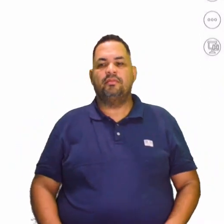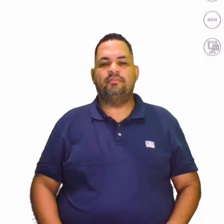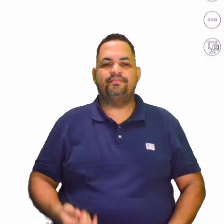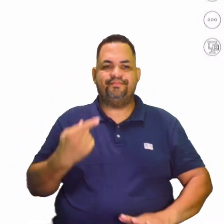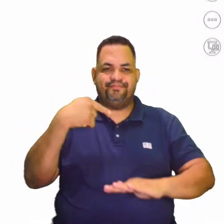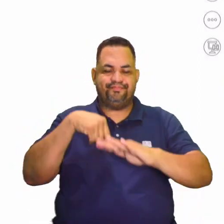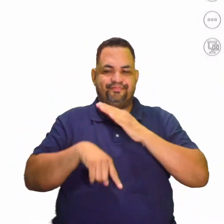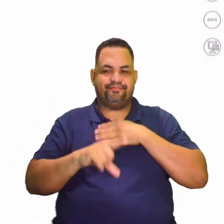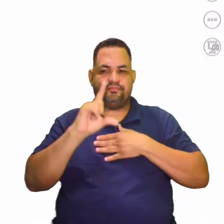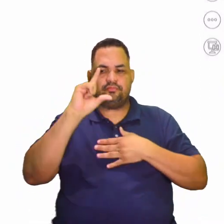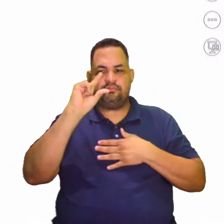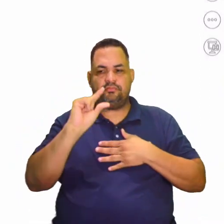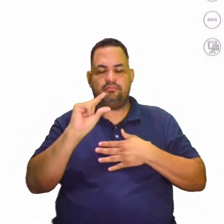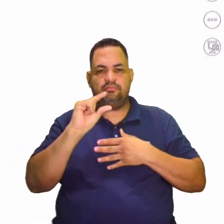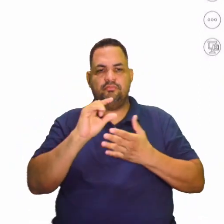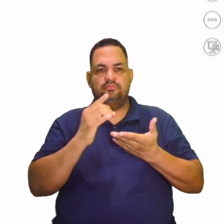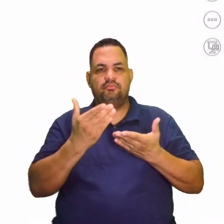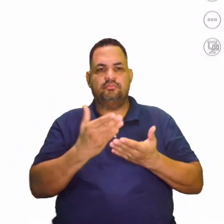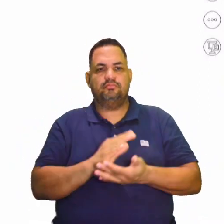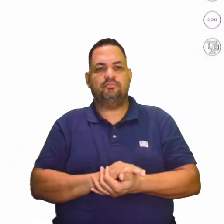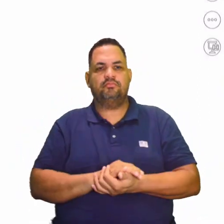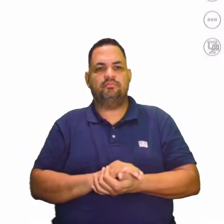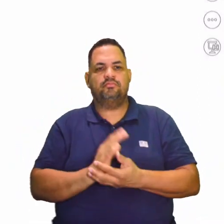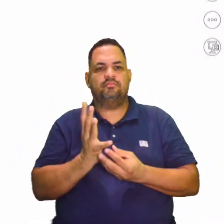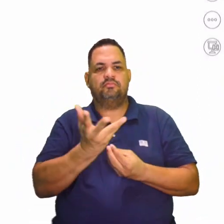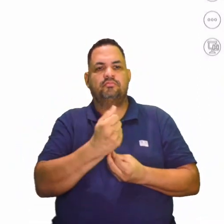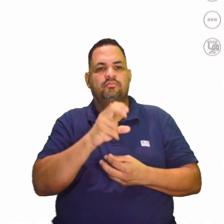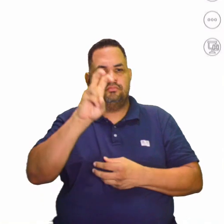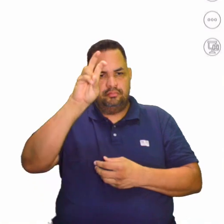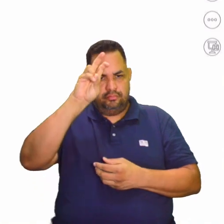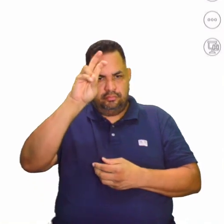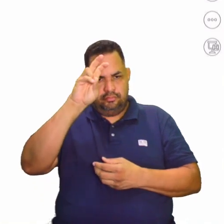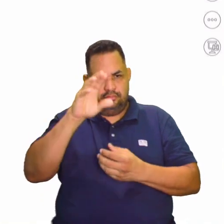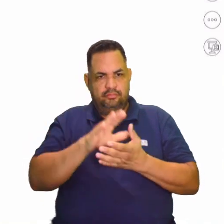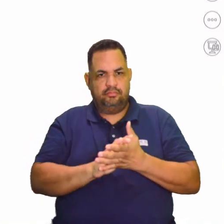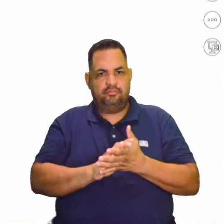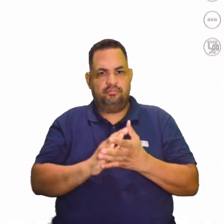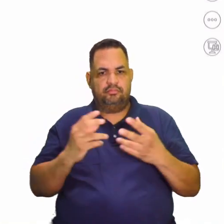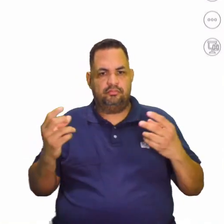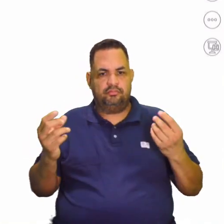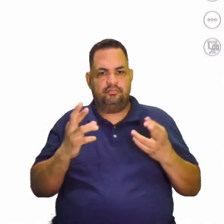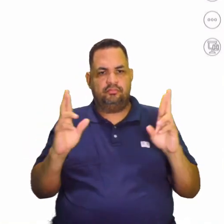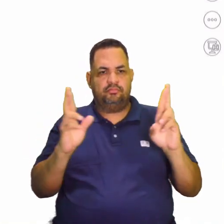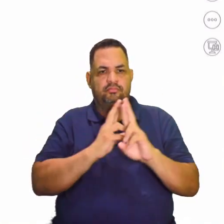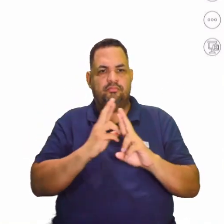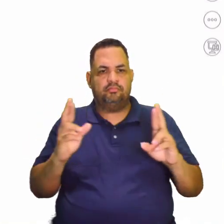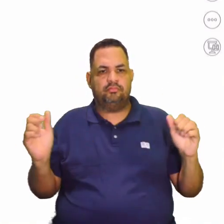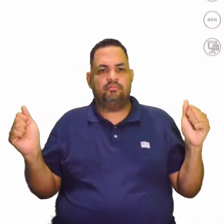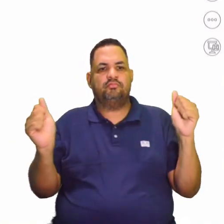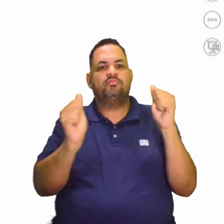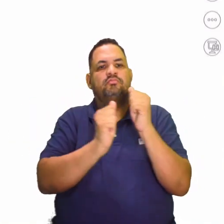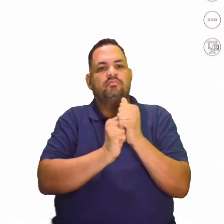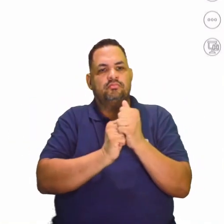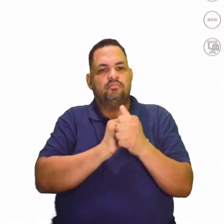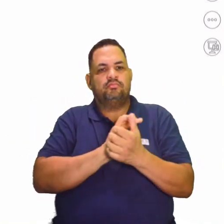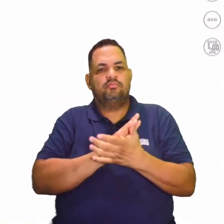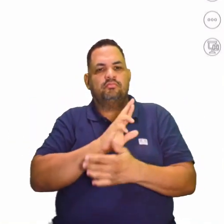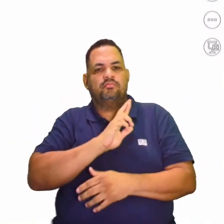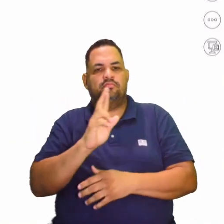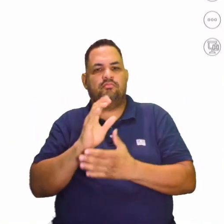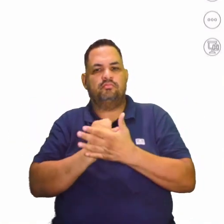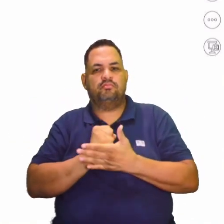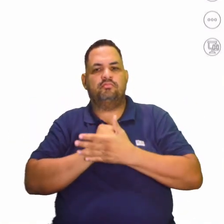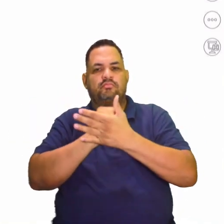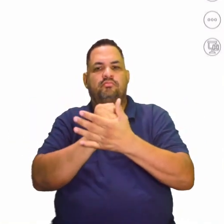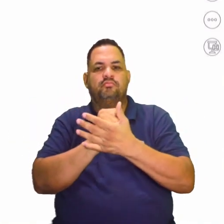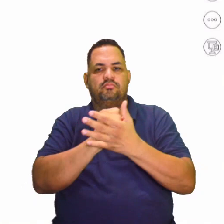aprofundar um pouquinho, certo? A arte egípcia, né, está relacionada, então, à religião,